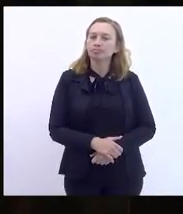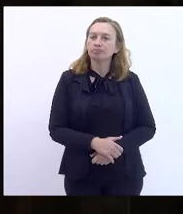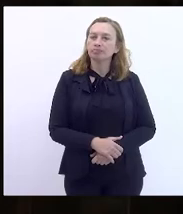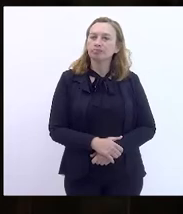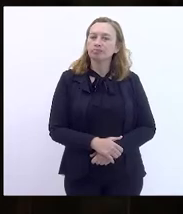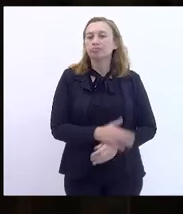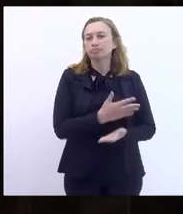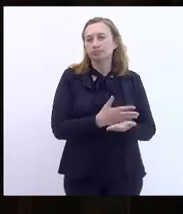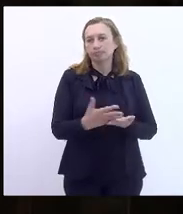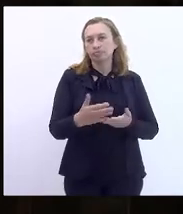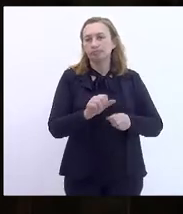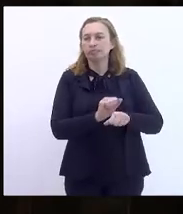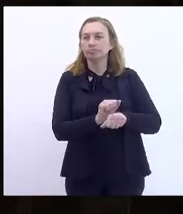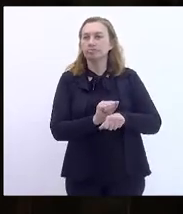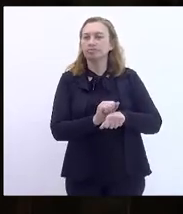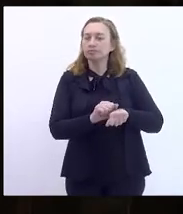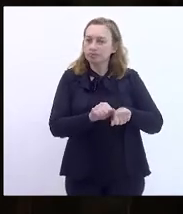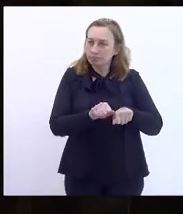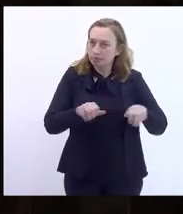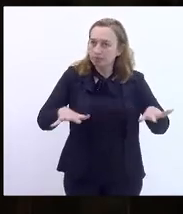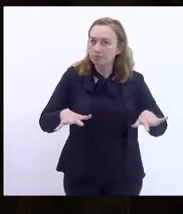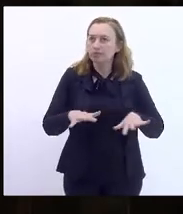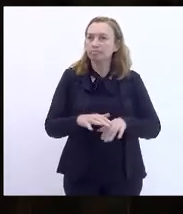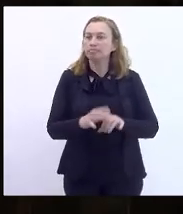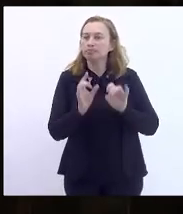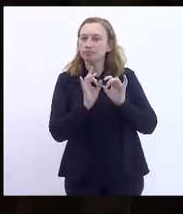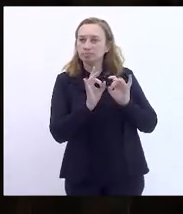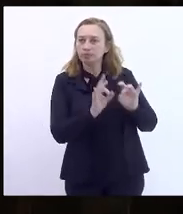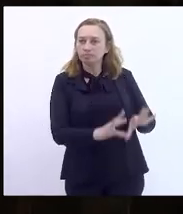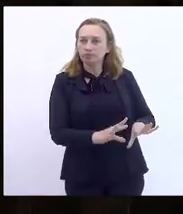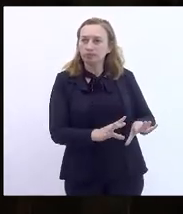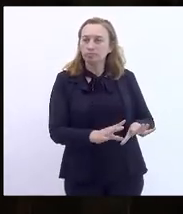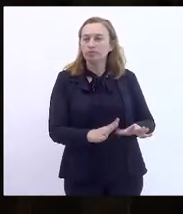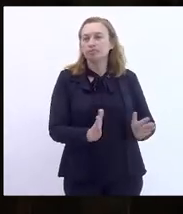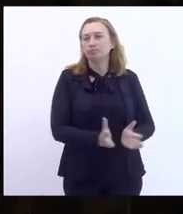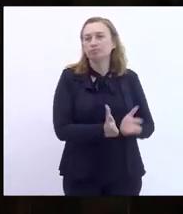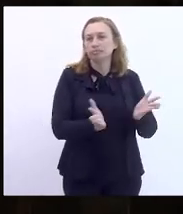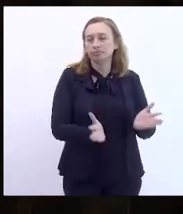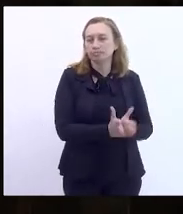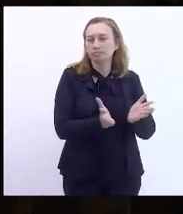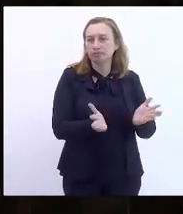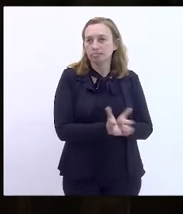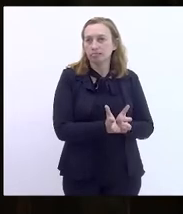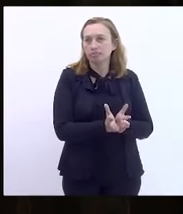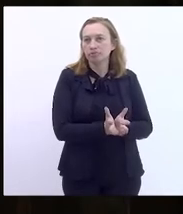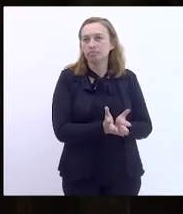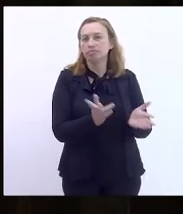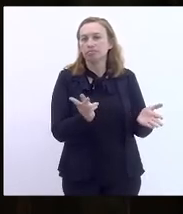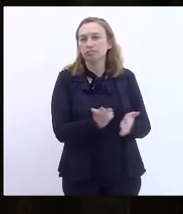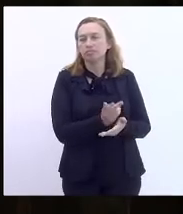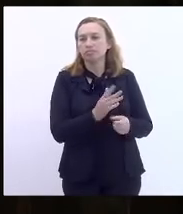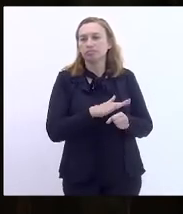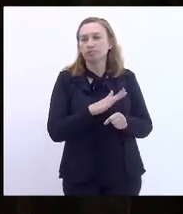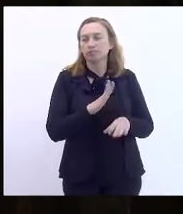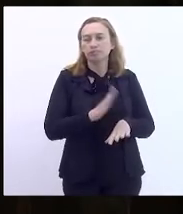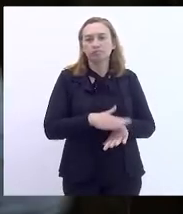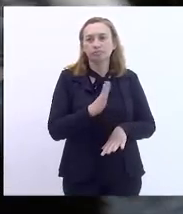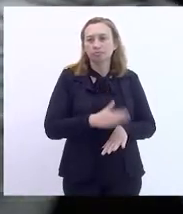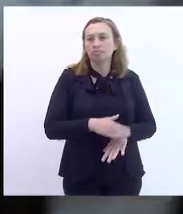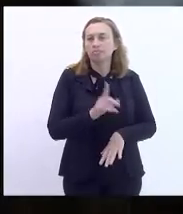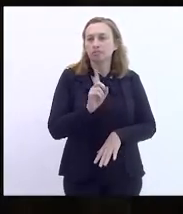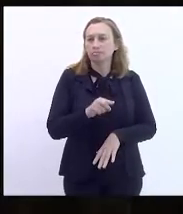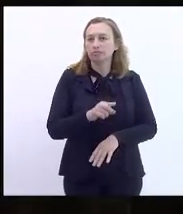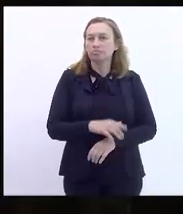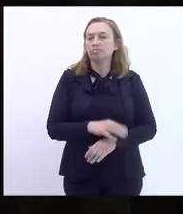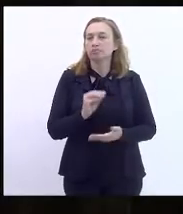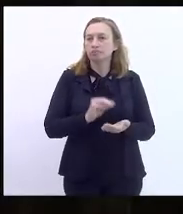lista academia nem funciona academia do abandono da situação de miséria que foi se agravando a cada vez mais precariedade né